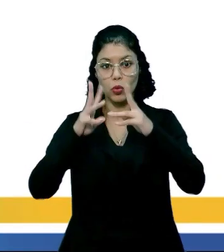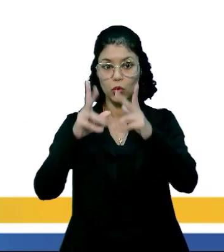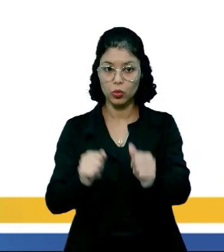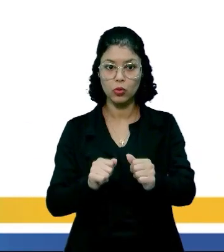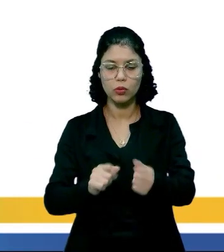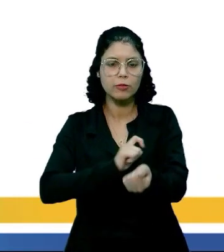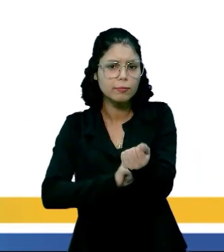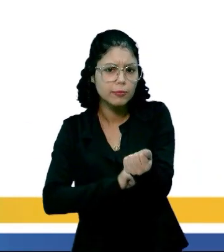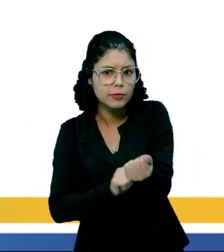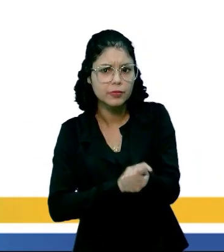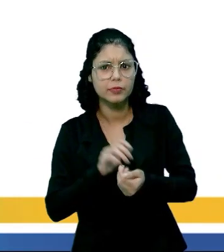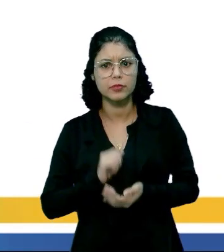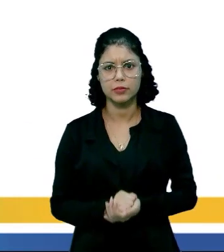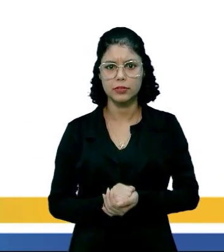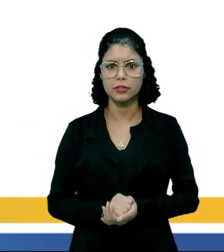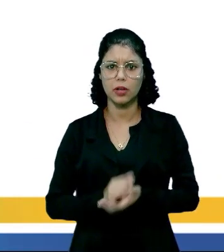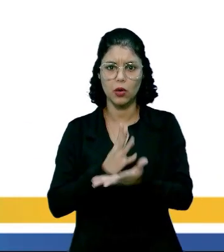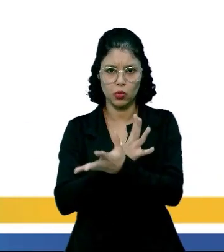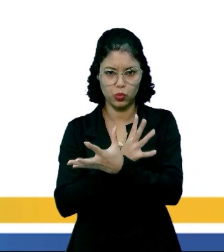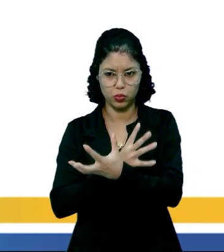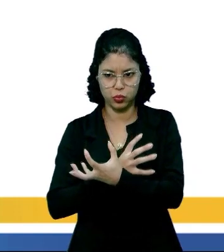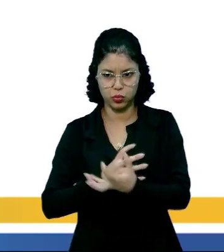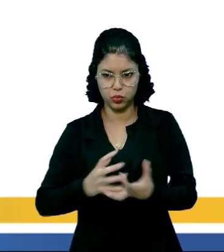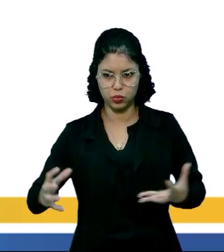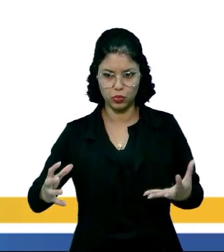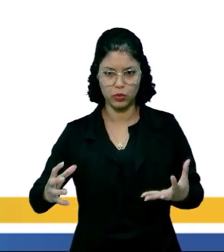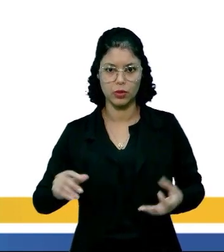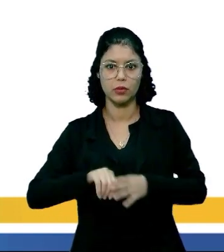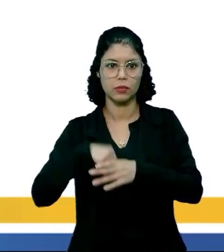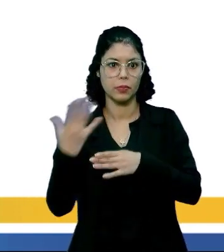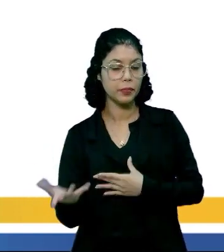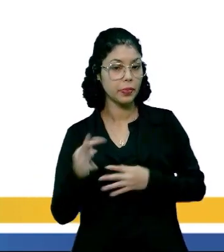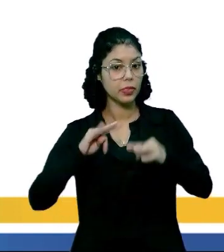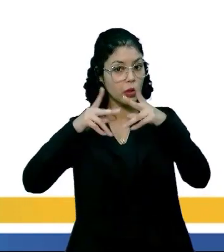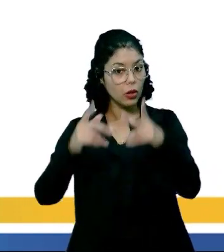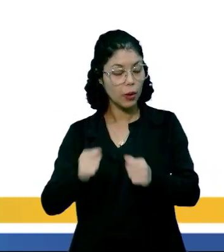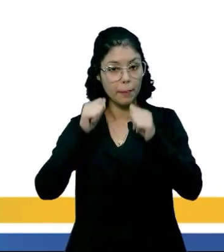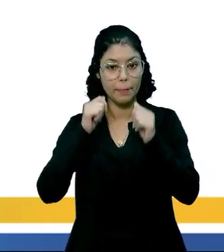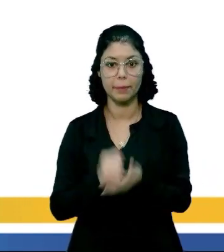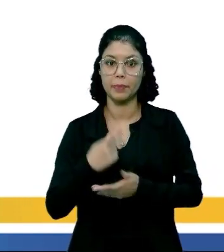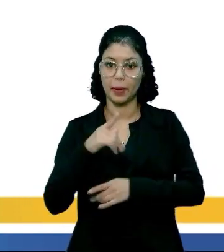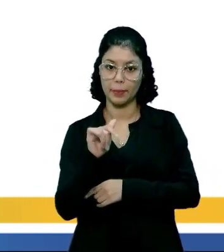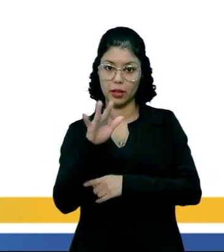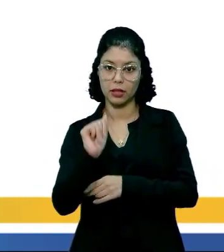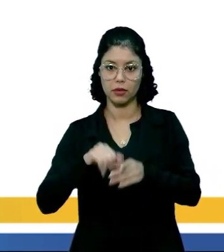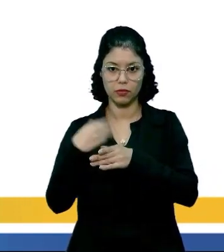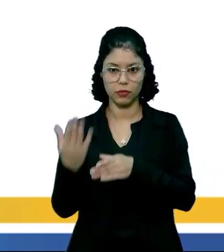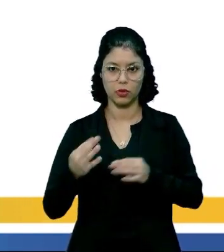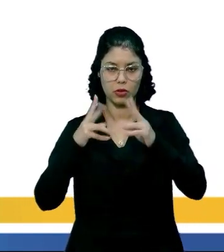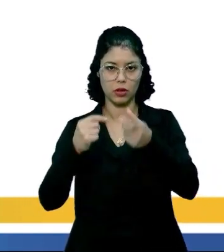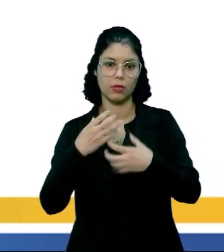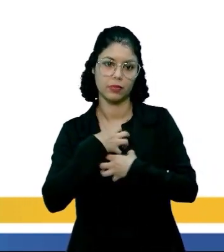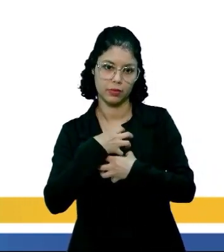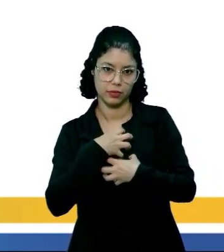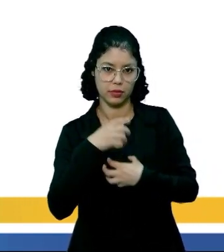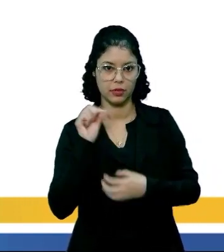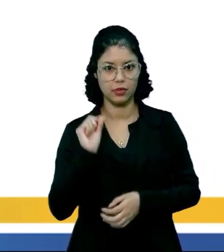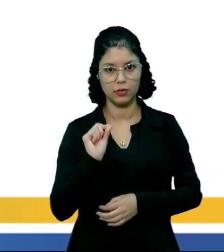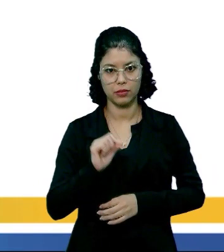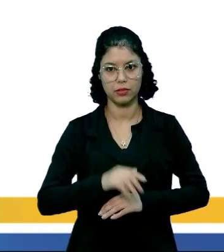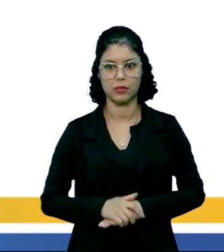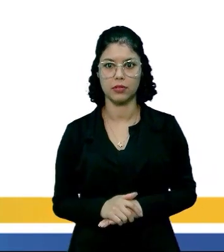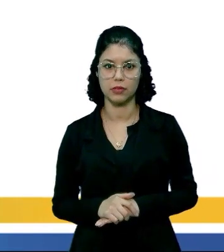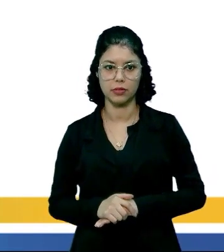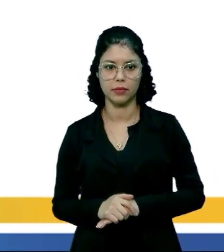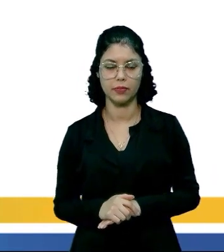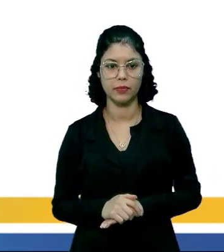meus nervos dissecados, fora. Por todas as papilas, fora de tudo com o que